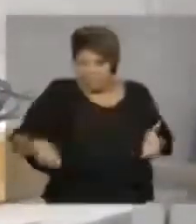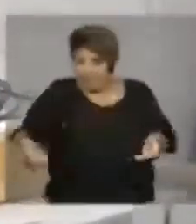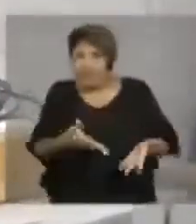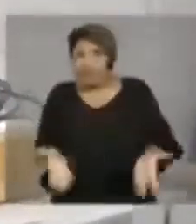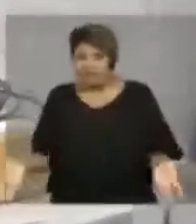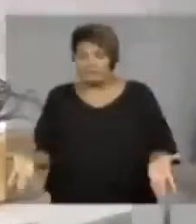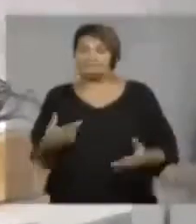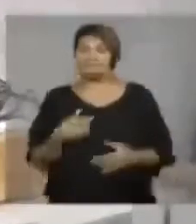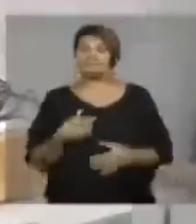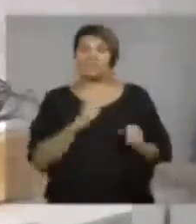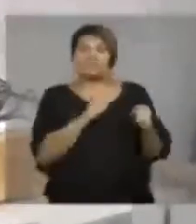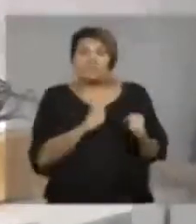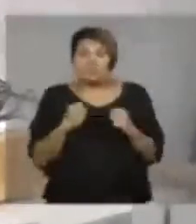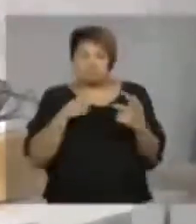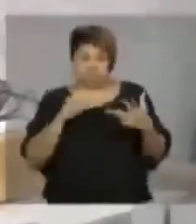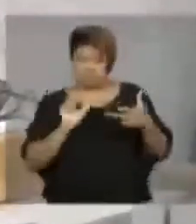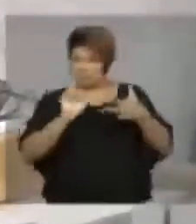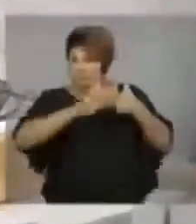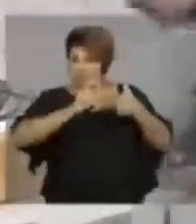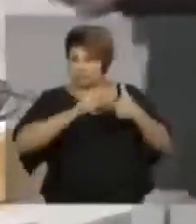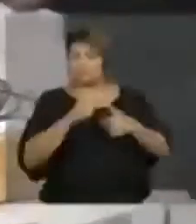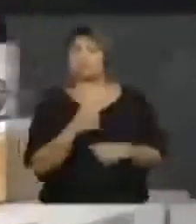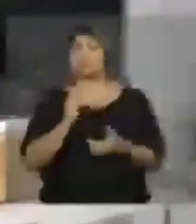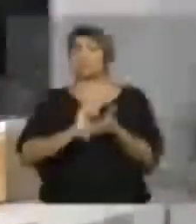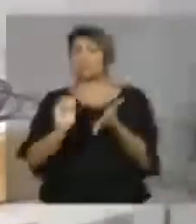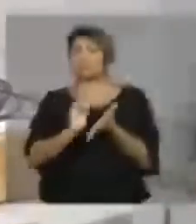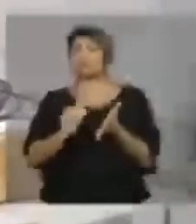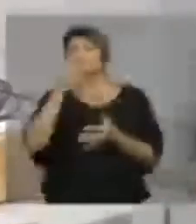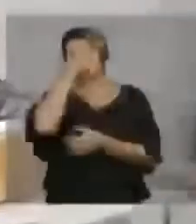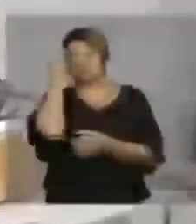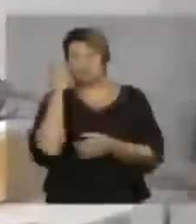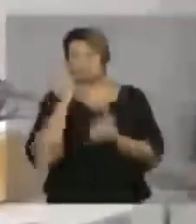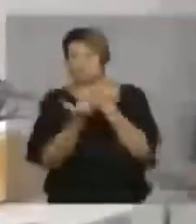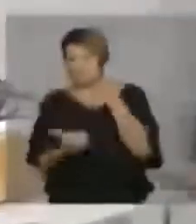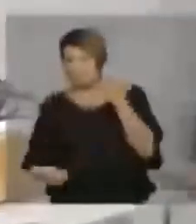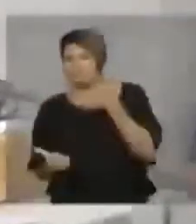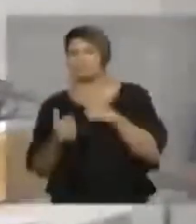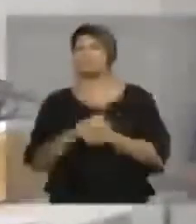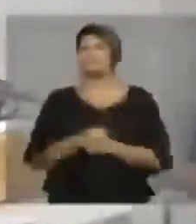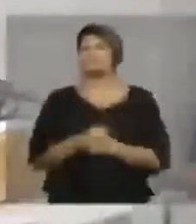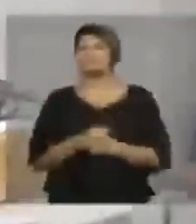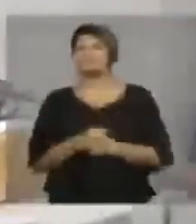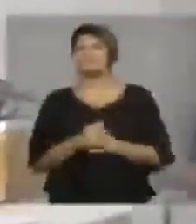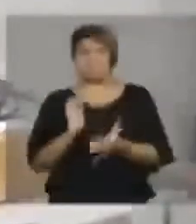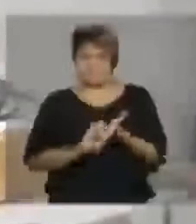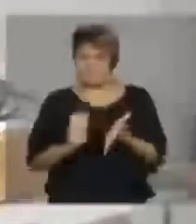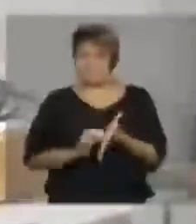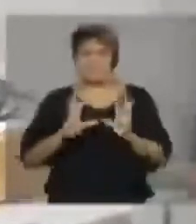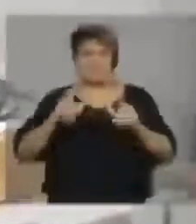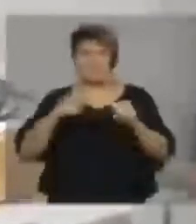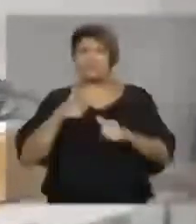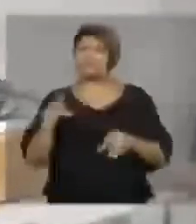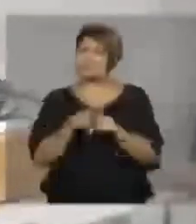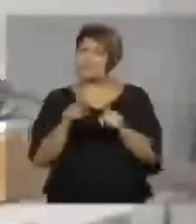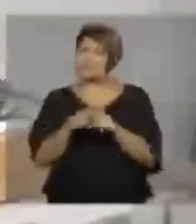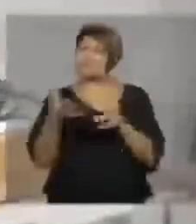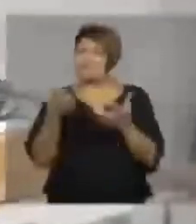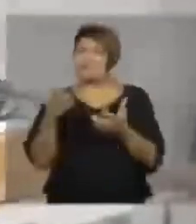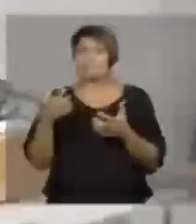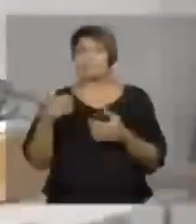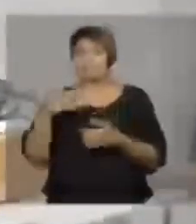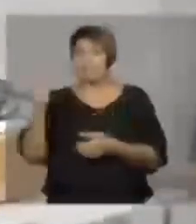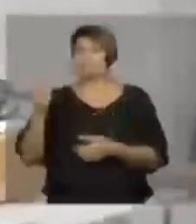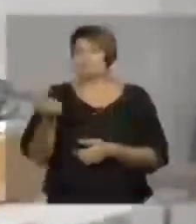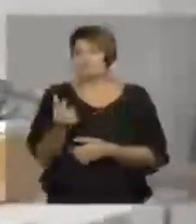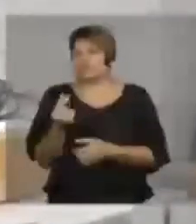Poder Executivo, os secretários municipais, as secretárias, subprefeitas e subprefeitos também querem mais dinheiro. Em geral, quando a gente